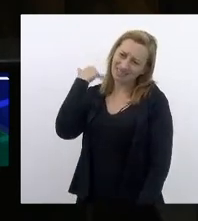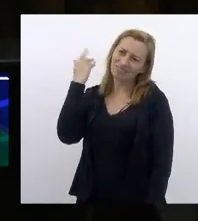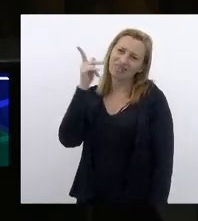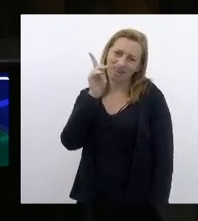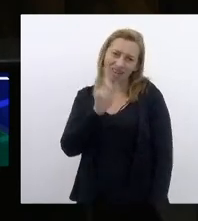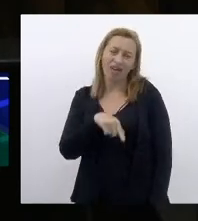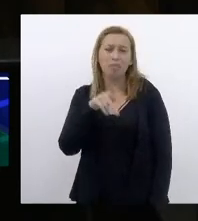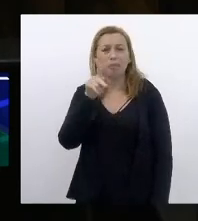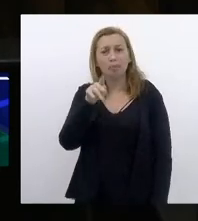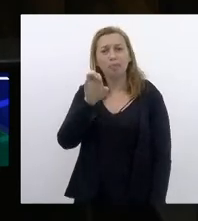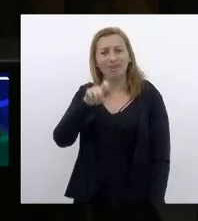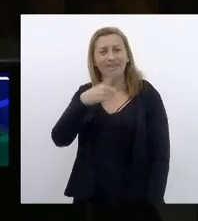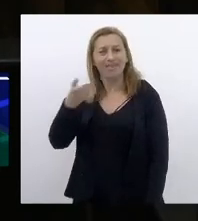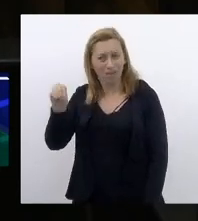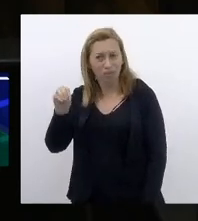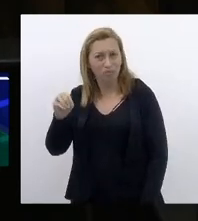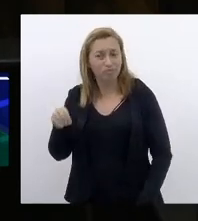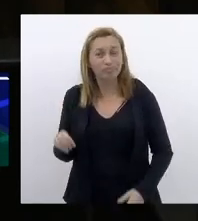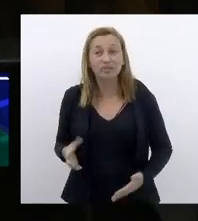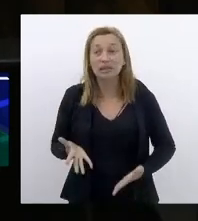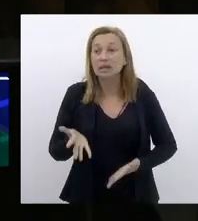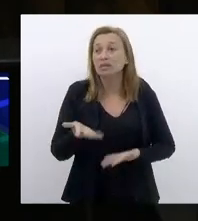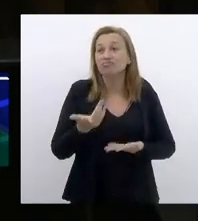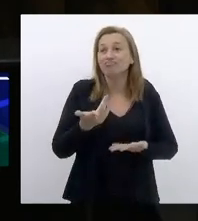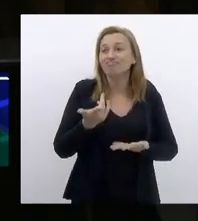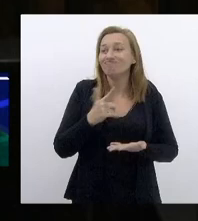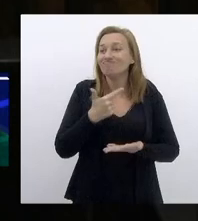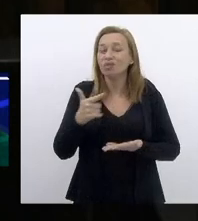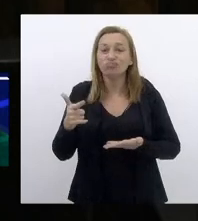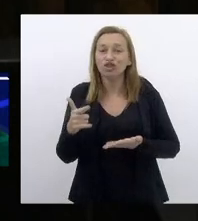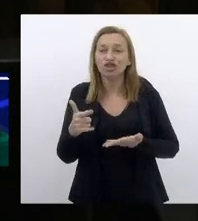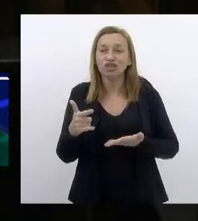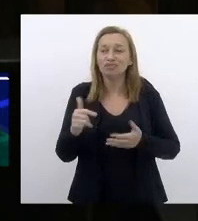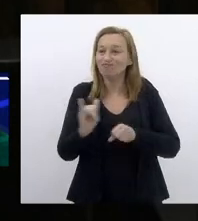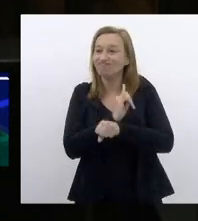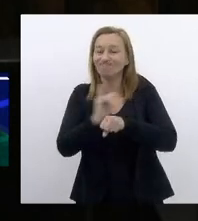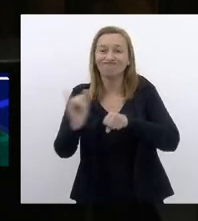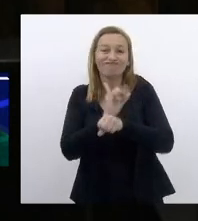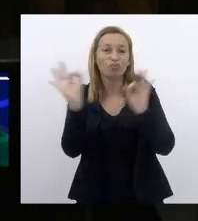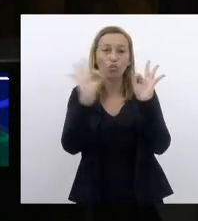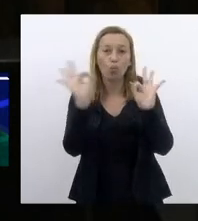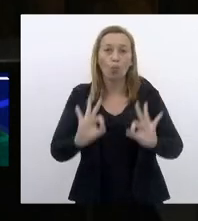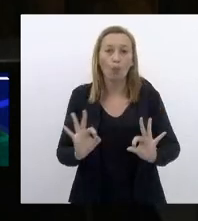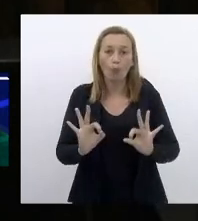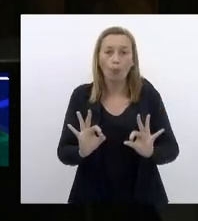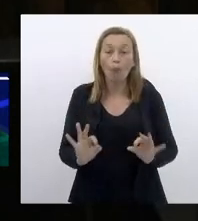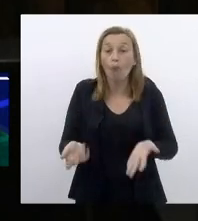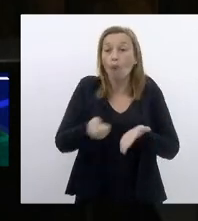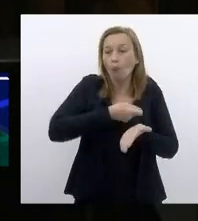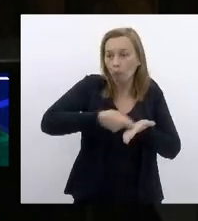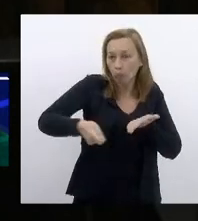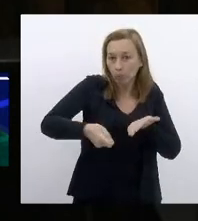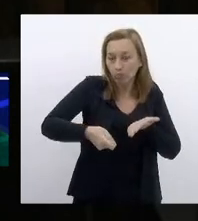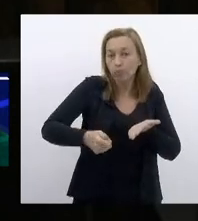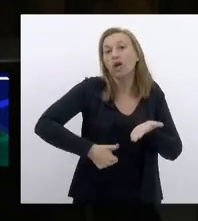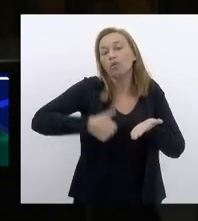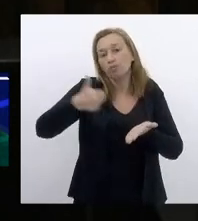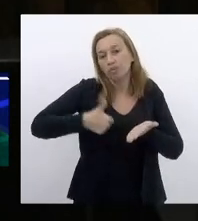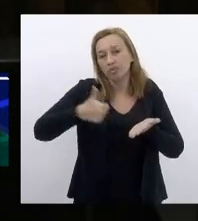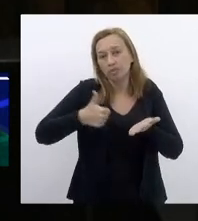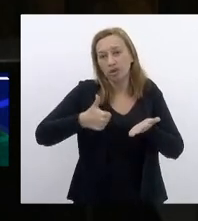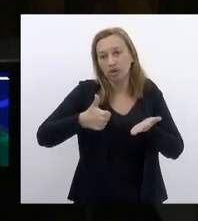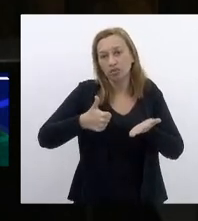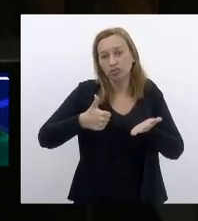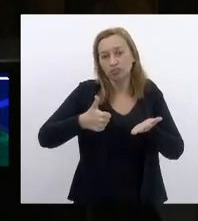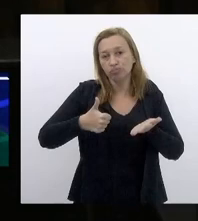Pezão, não tinha mais nenhuma alternativa, assinou esse primeiro regime de